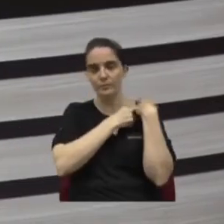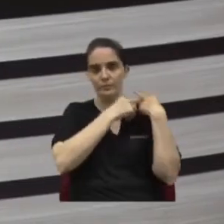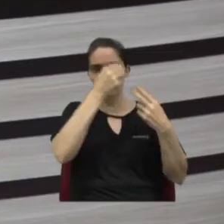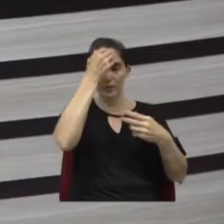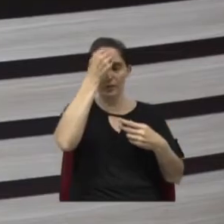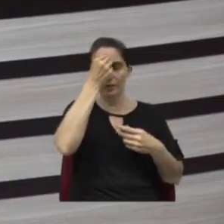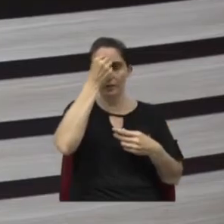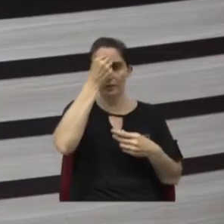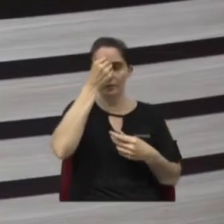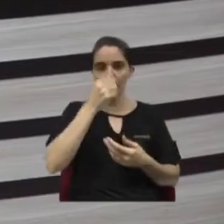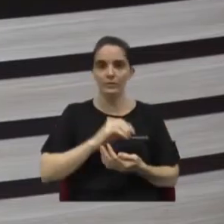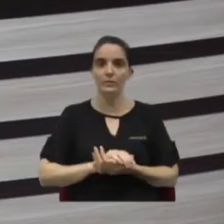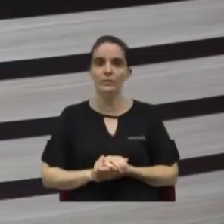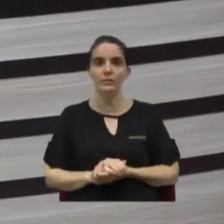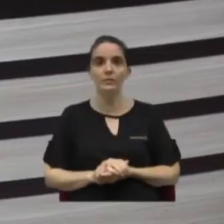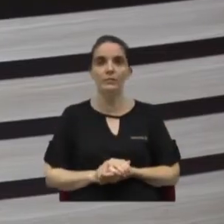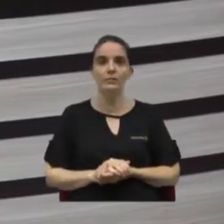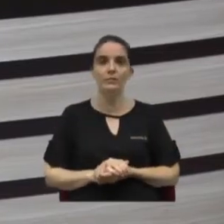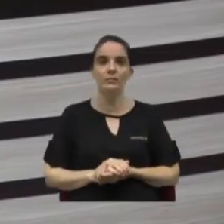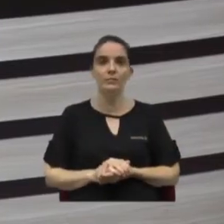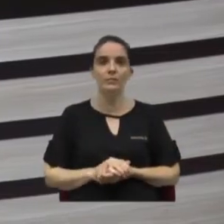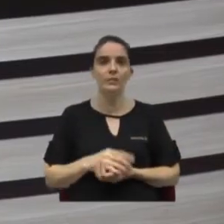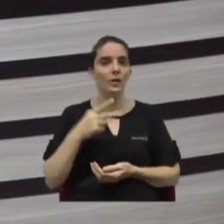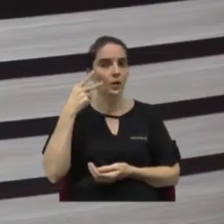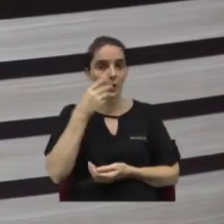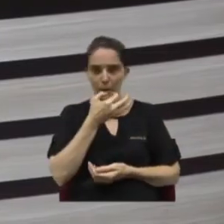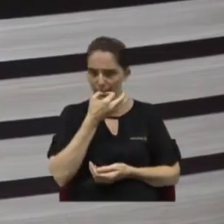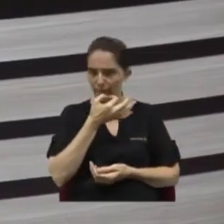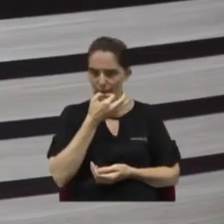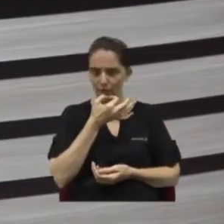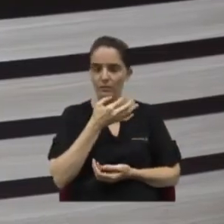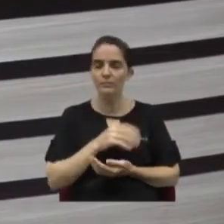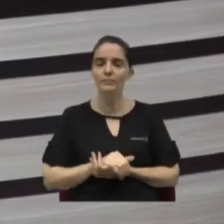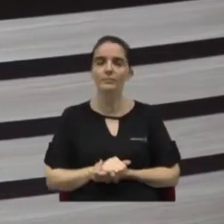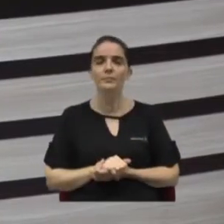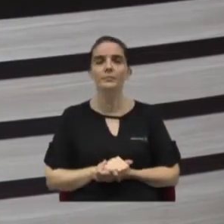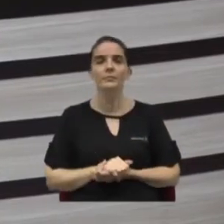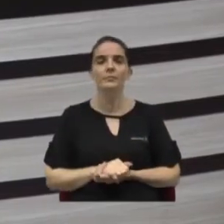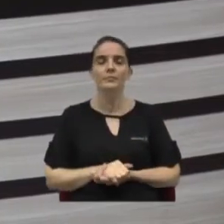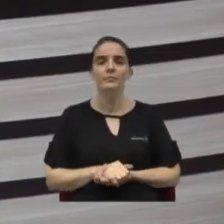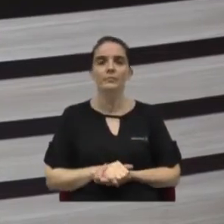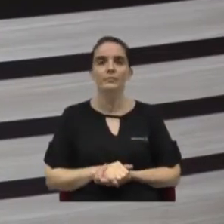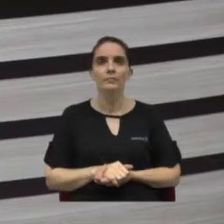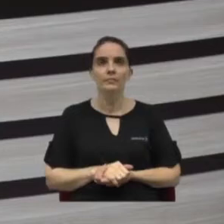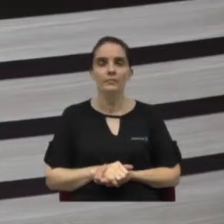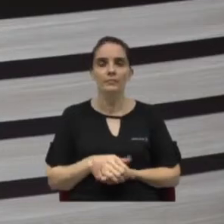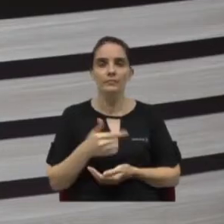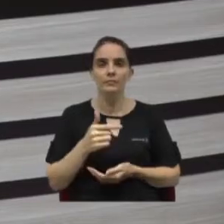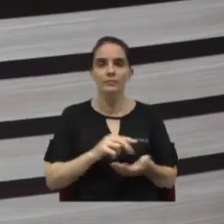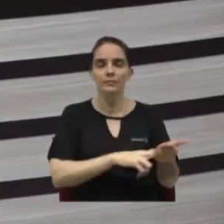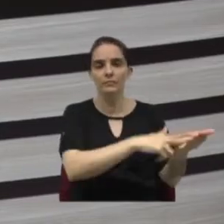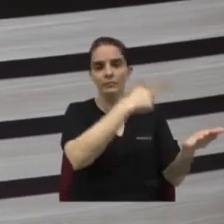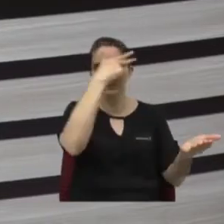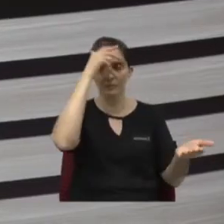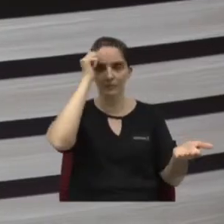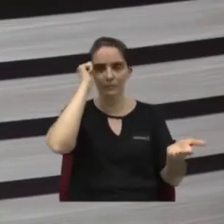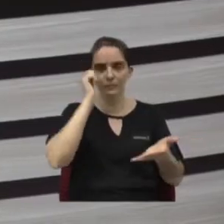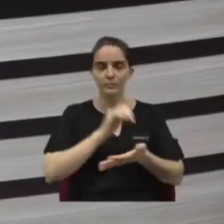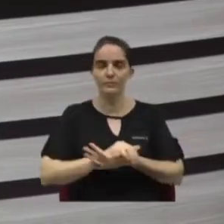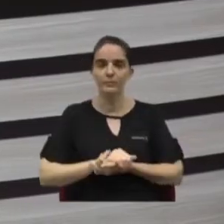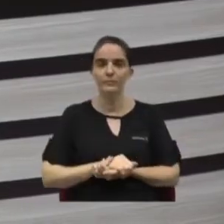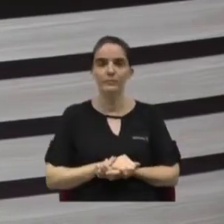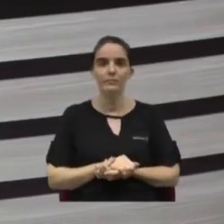Camargo. Algum vereador deseja discutir o requerimento 75/19? Não havendo, será enviado